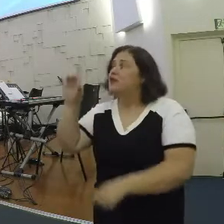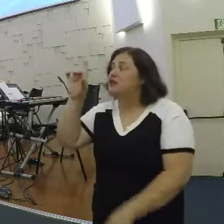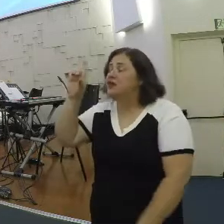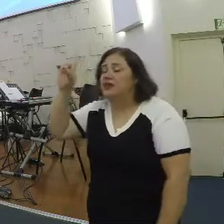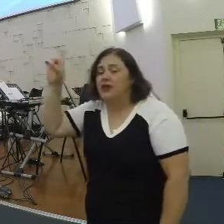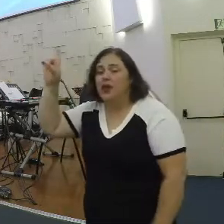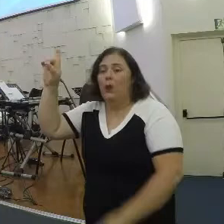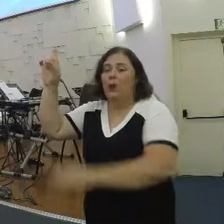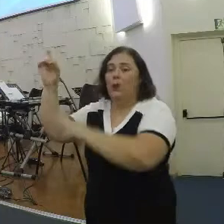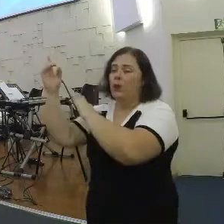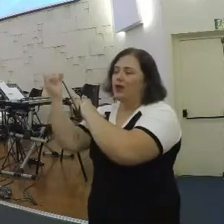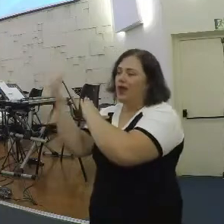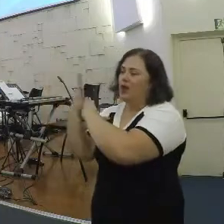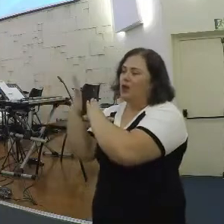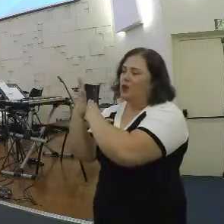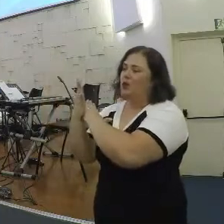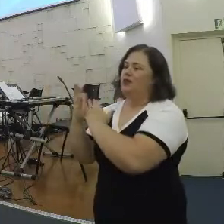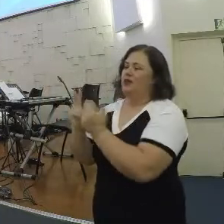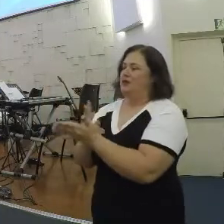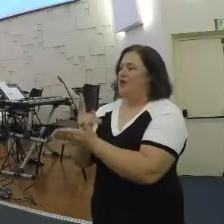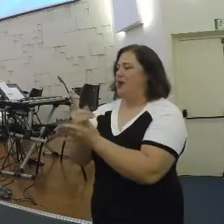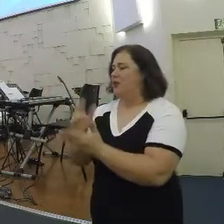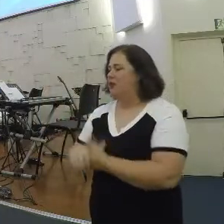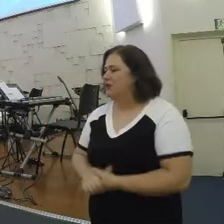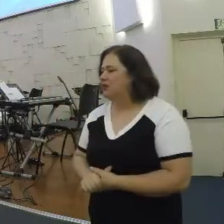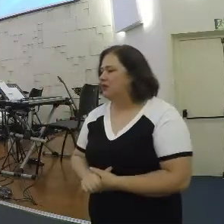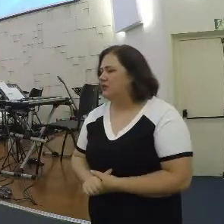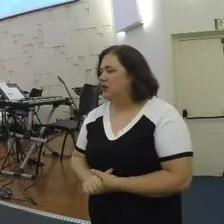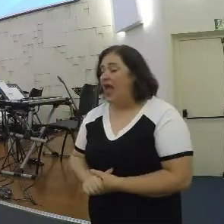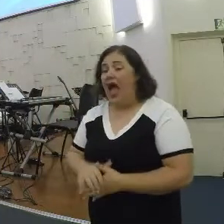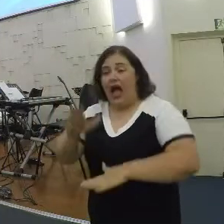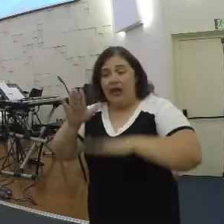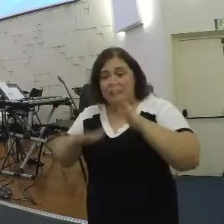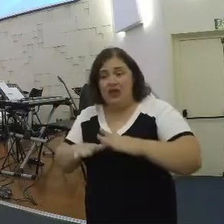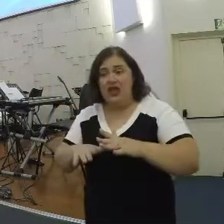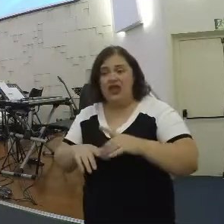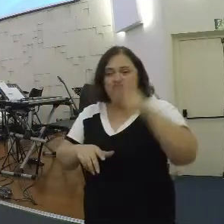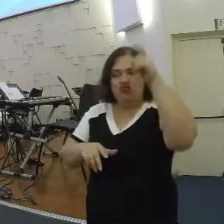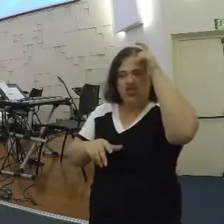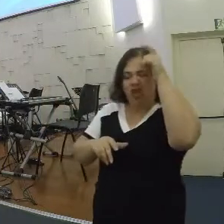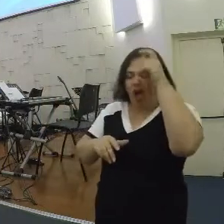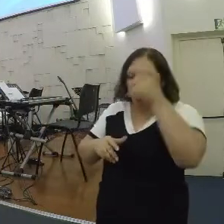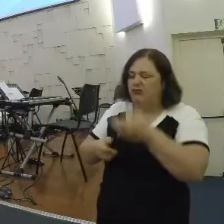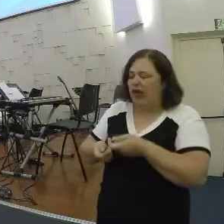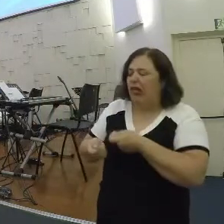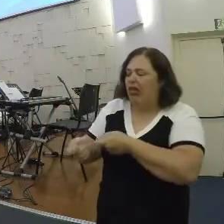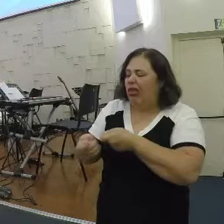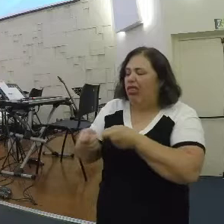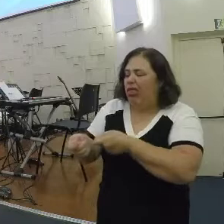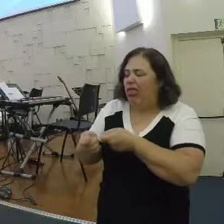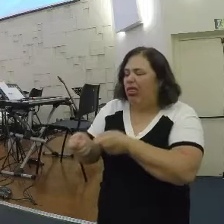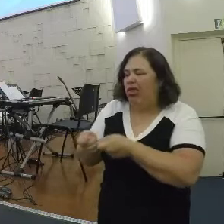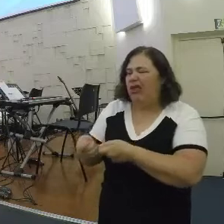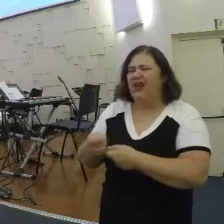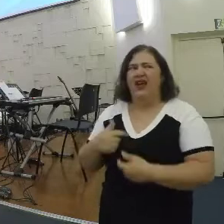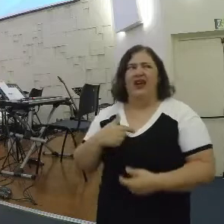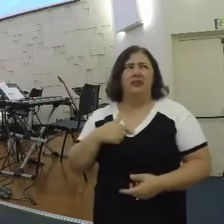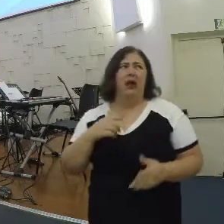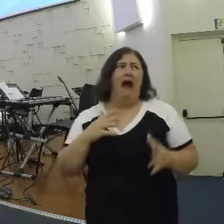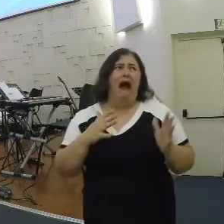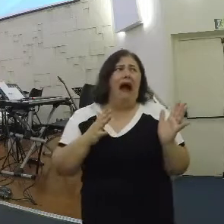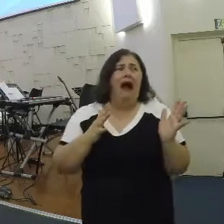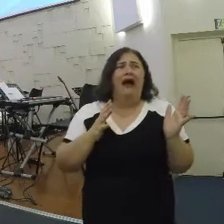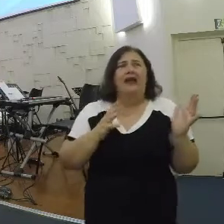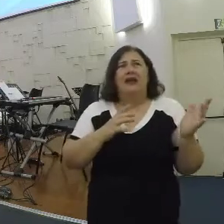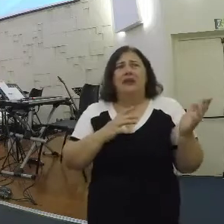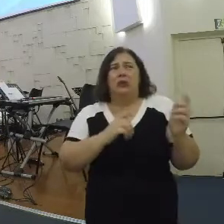entende. É preciso perceber que por Cristo vale a pena